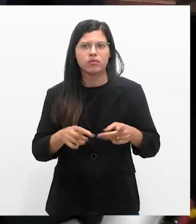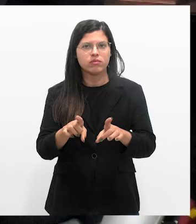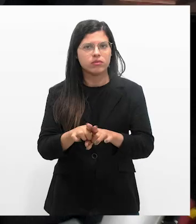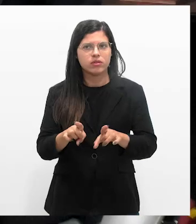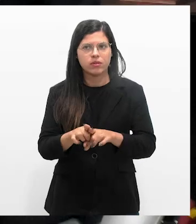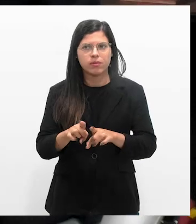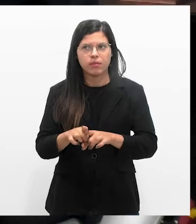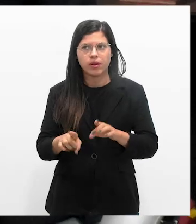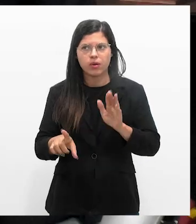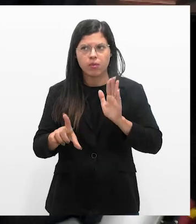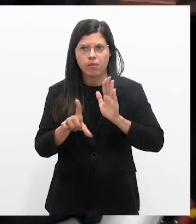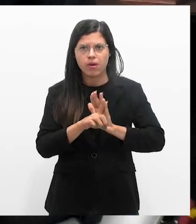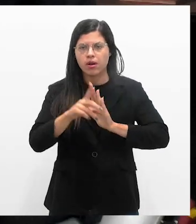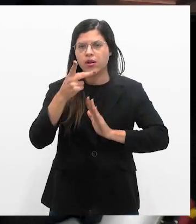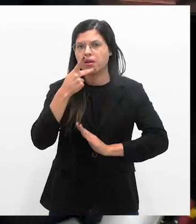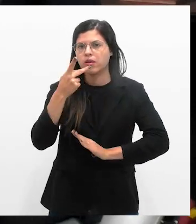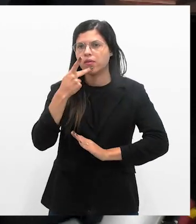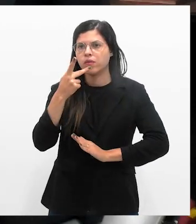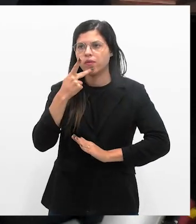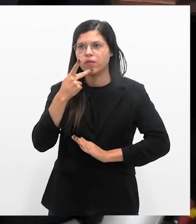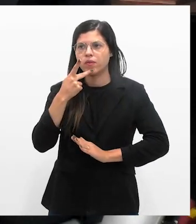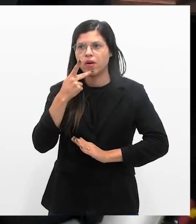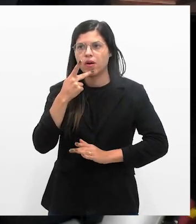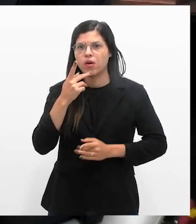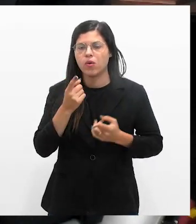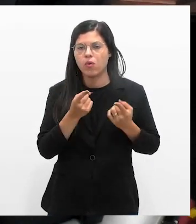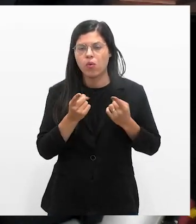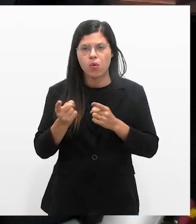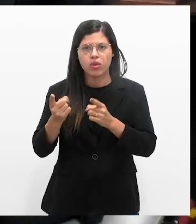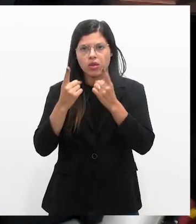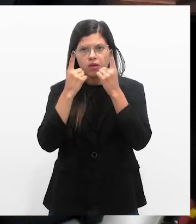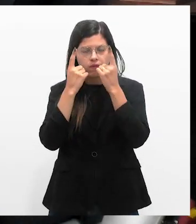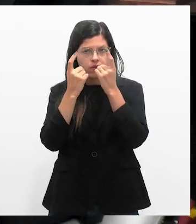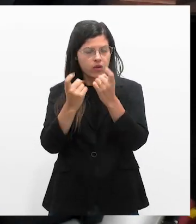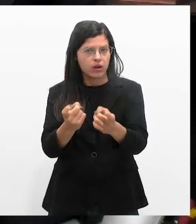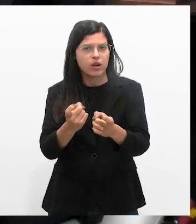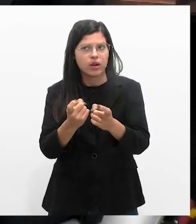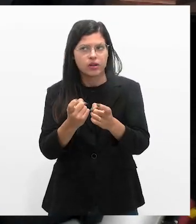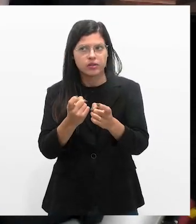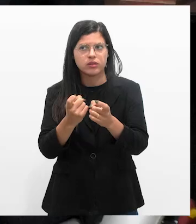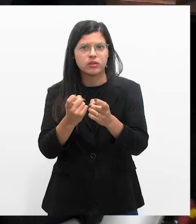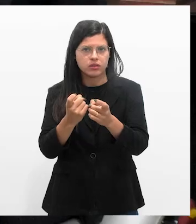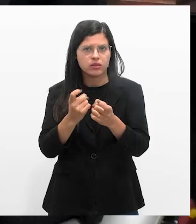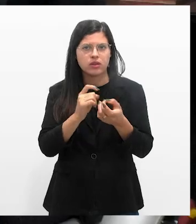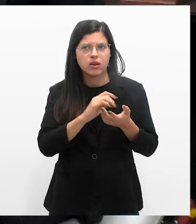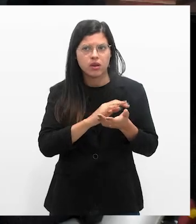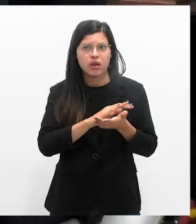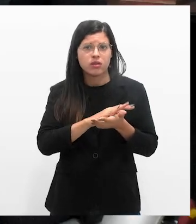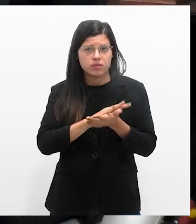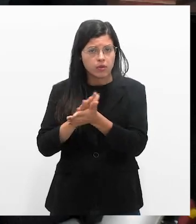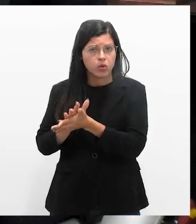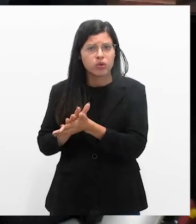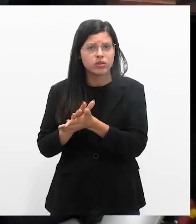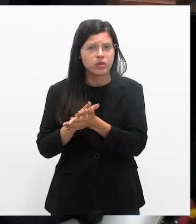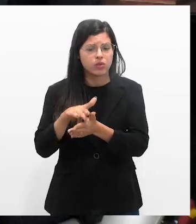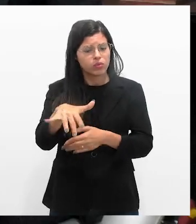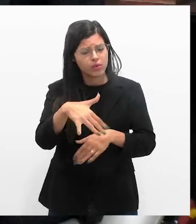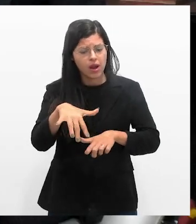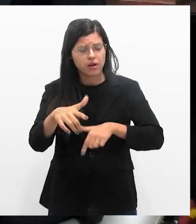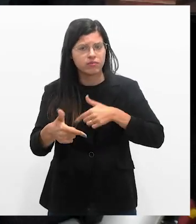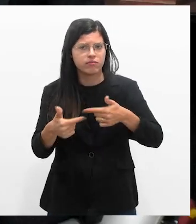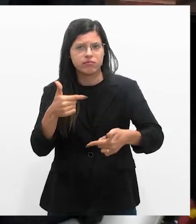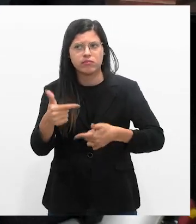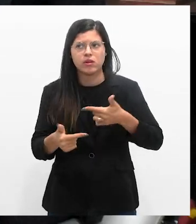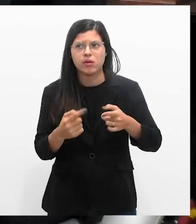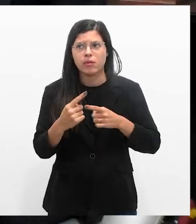trabalho, assim como também uma lei que fala do combate à violência, né, à discriminação dessa mulher no próprio mercado